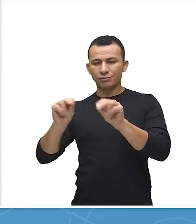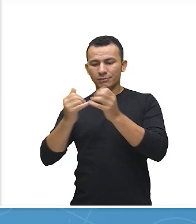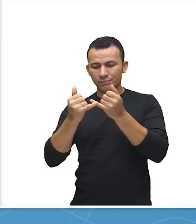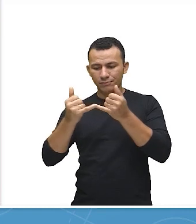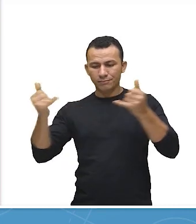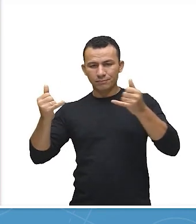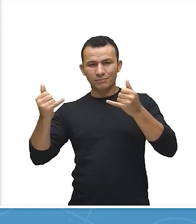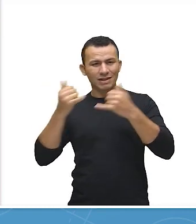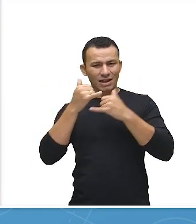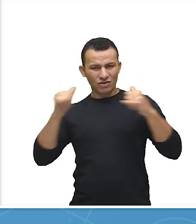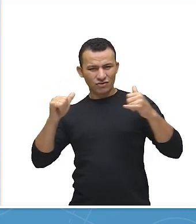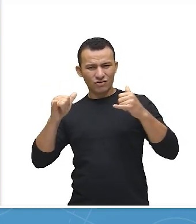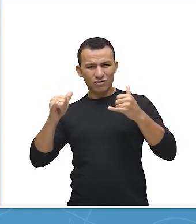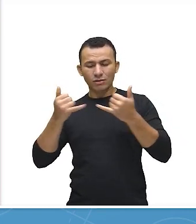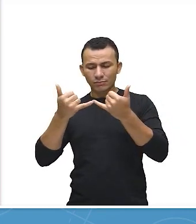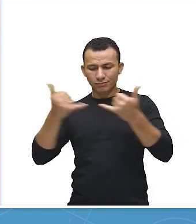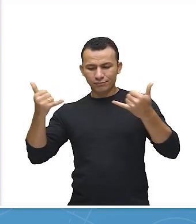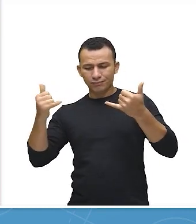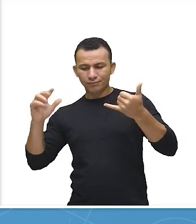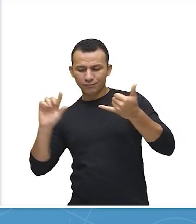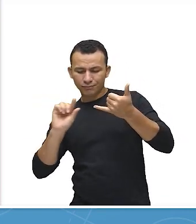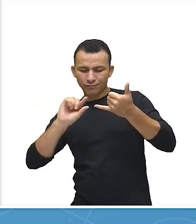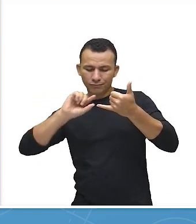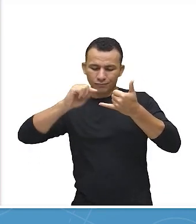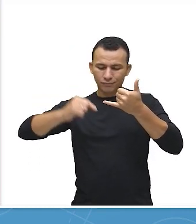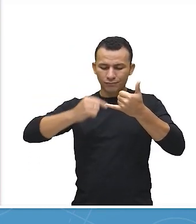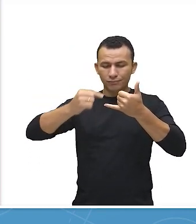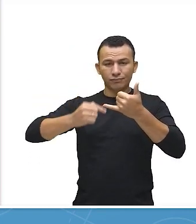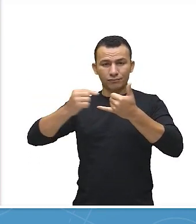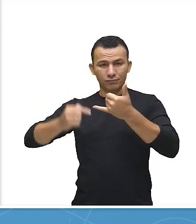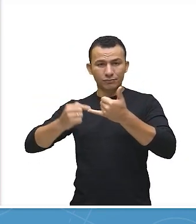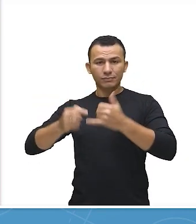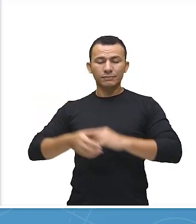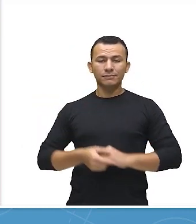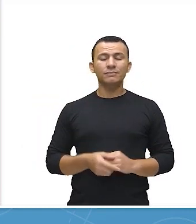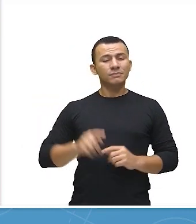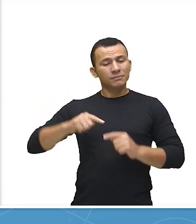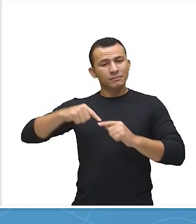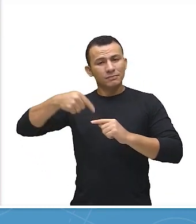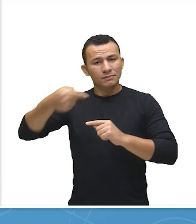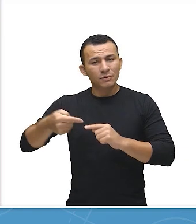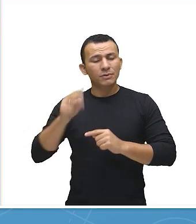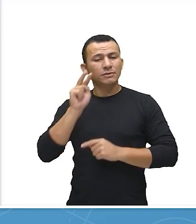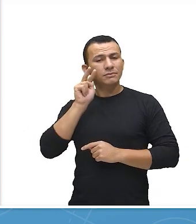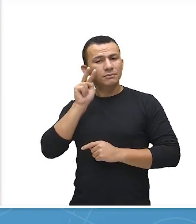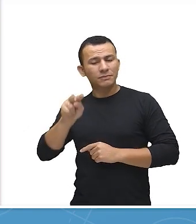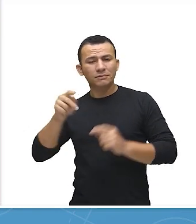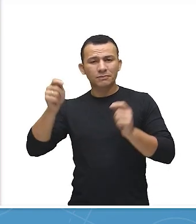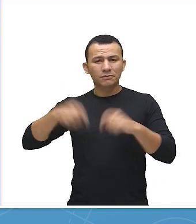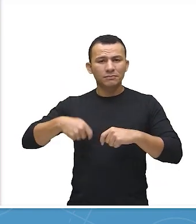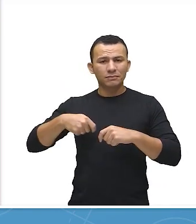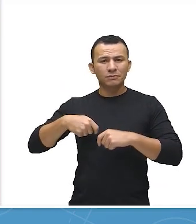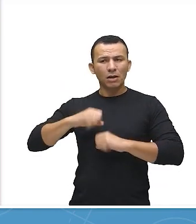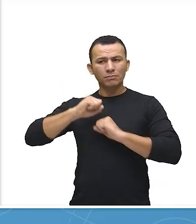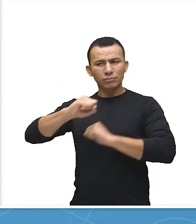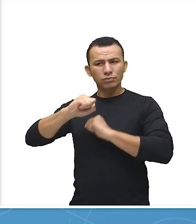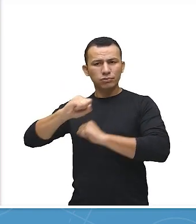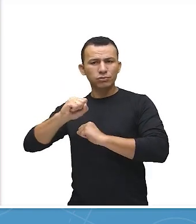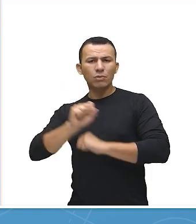elétricos, fios. Consulte o esquema elétrico como referência. Depois, verifique se o dispositivo está funcionando